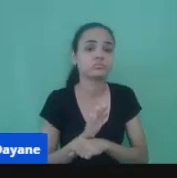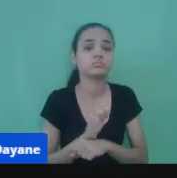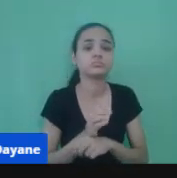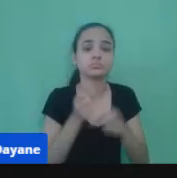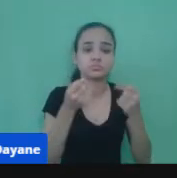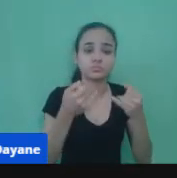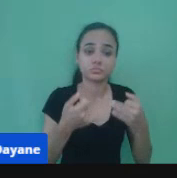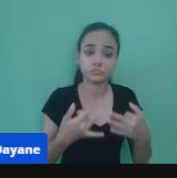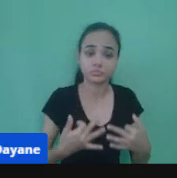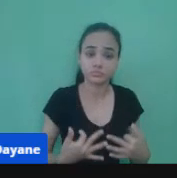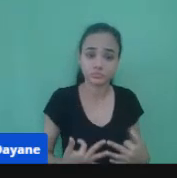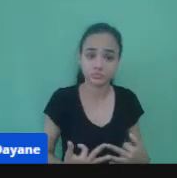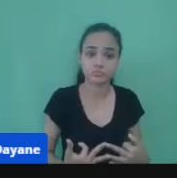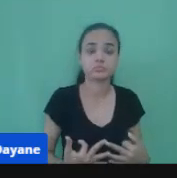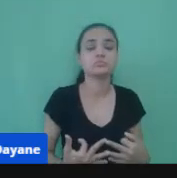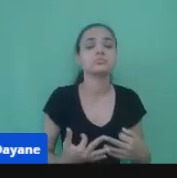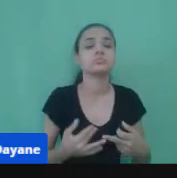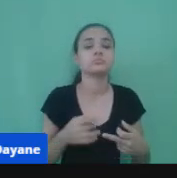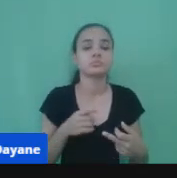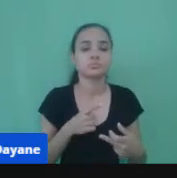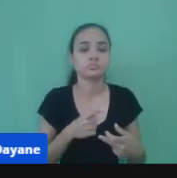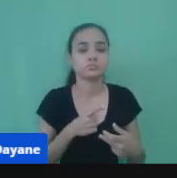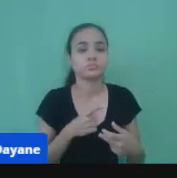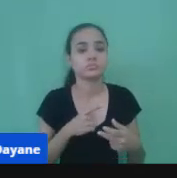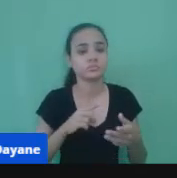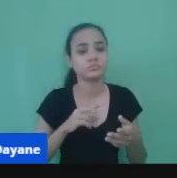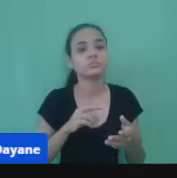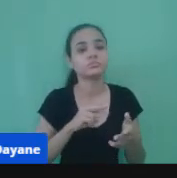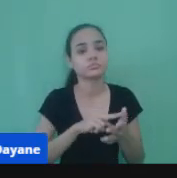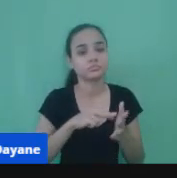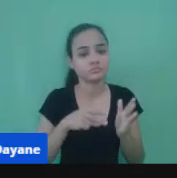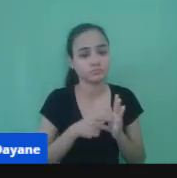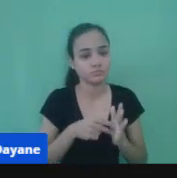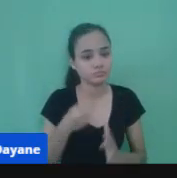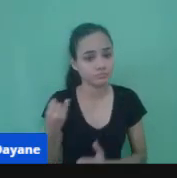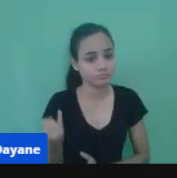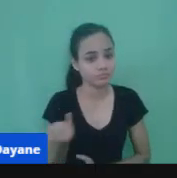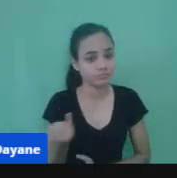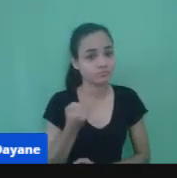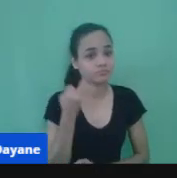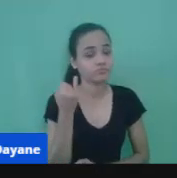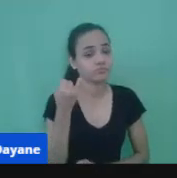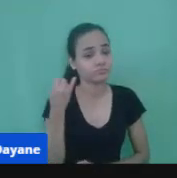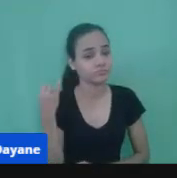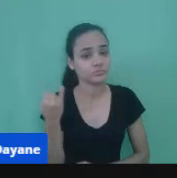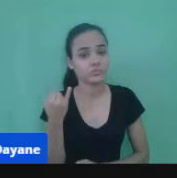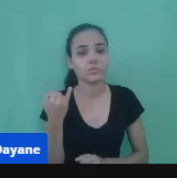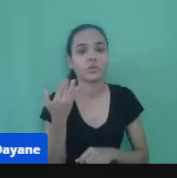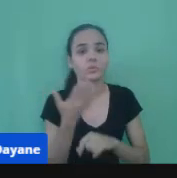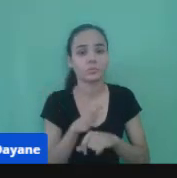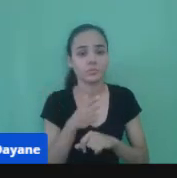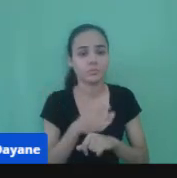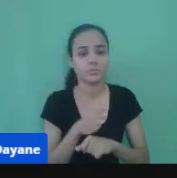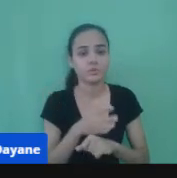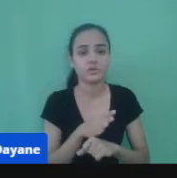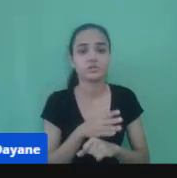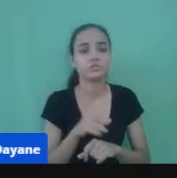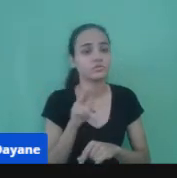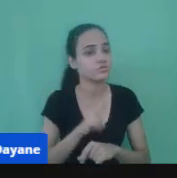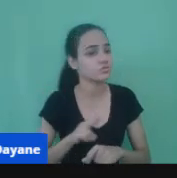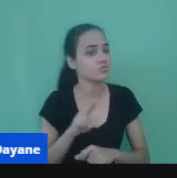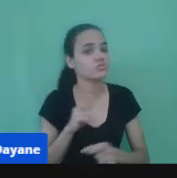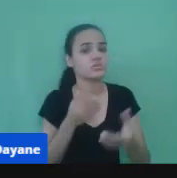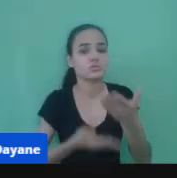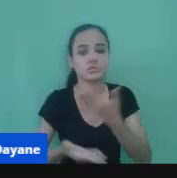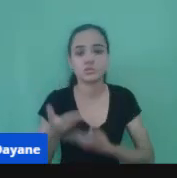um insumo autêntico e significativo imprescindível para a instauração de práticas e de uso da interação oral em